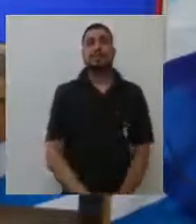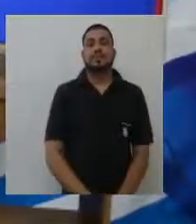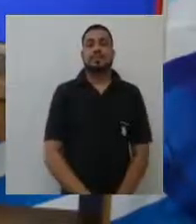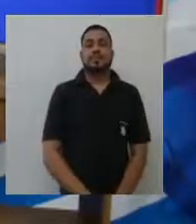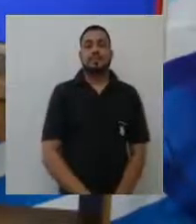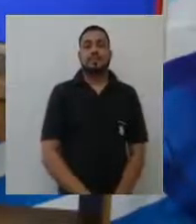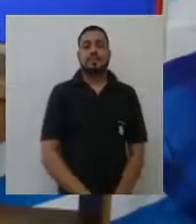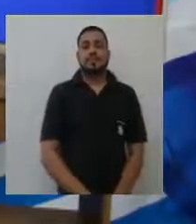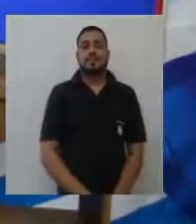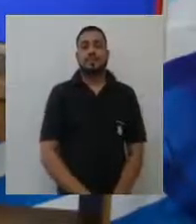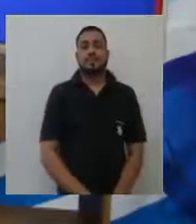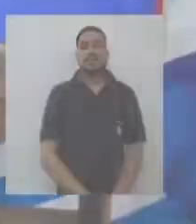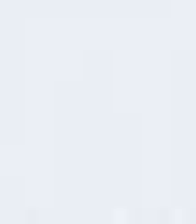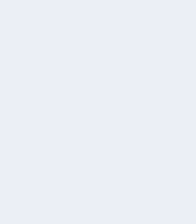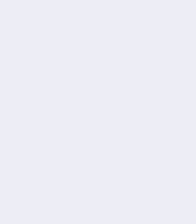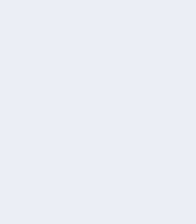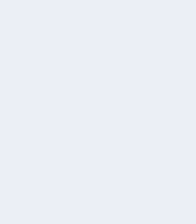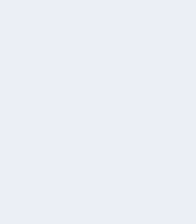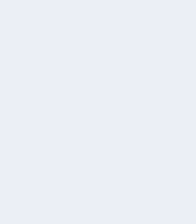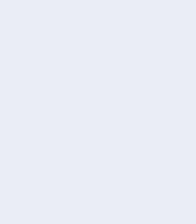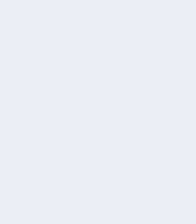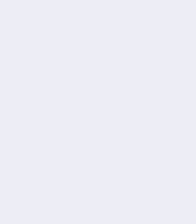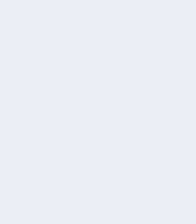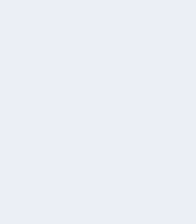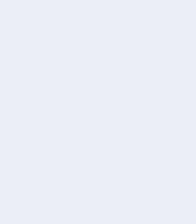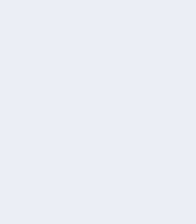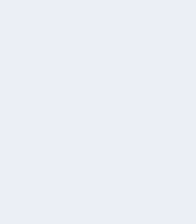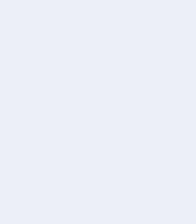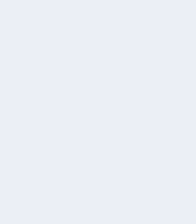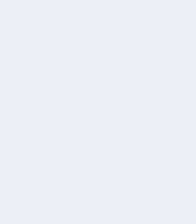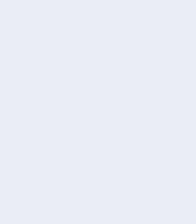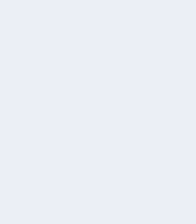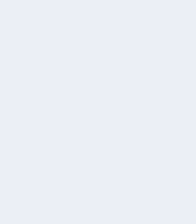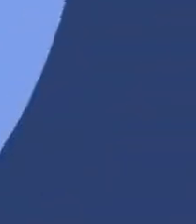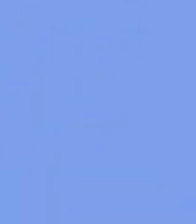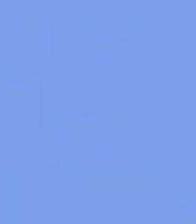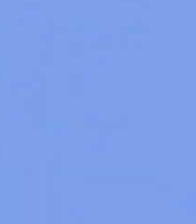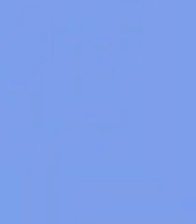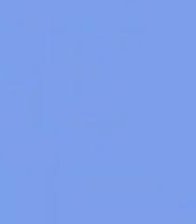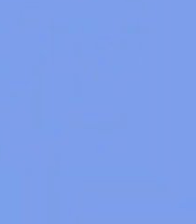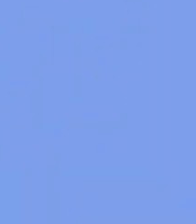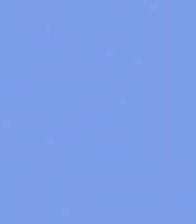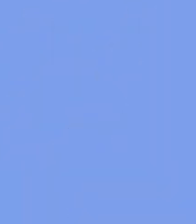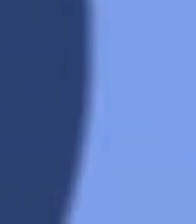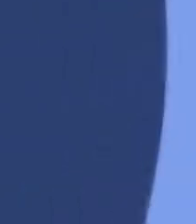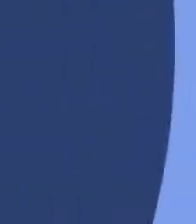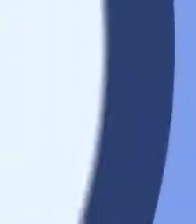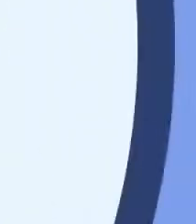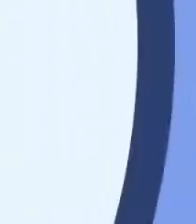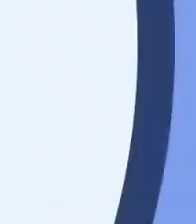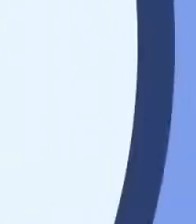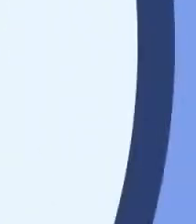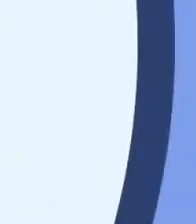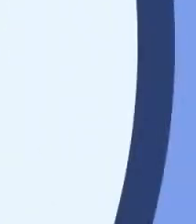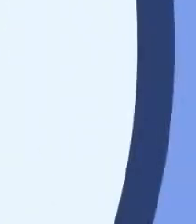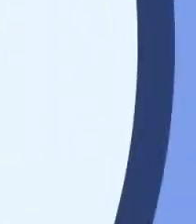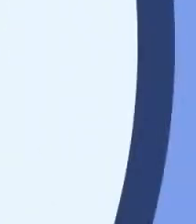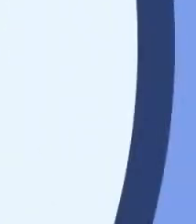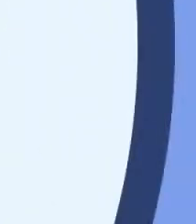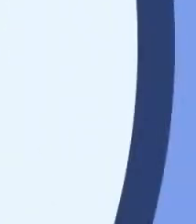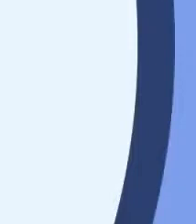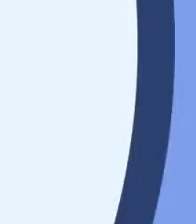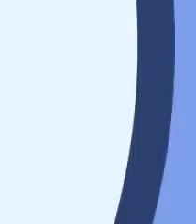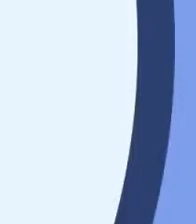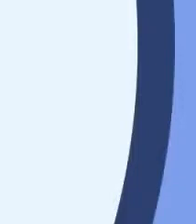Essa demais fazer isso, galera! Eu tava morrendo de saudade, em casa o tempo todo. Tava morrendo de saudade. Eita! Acabou